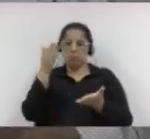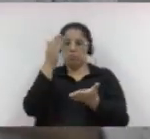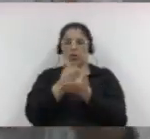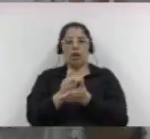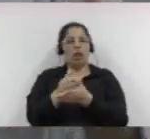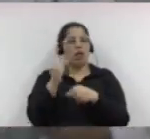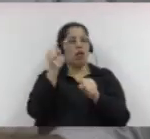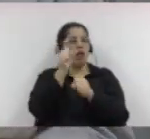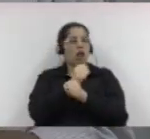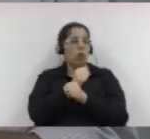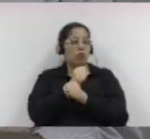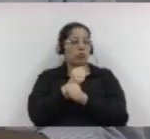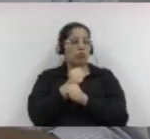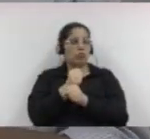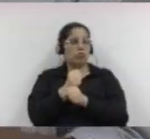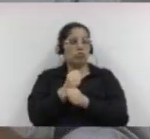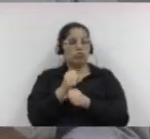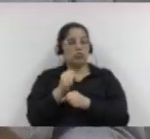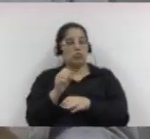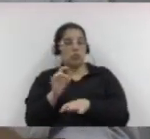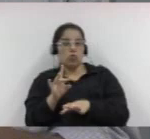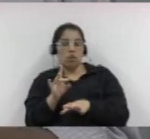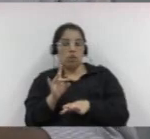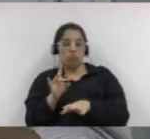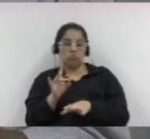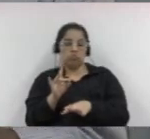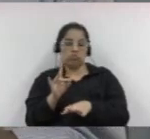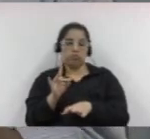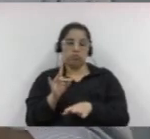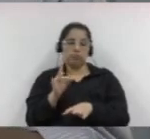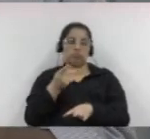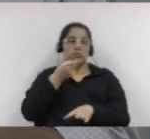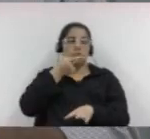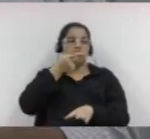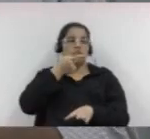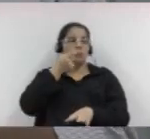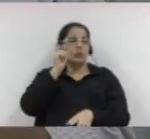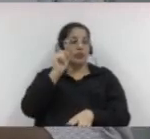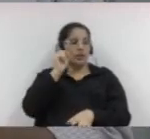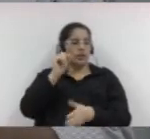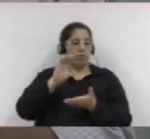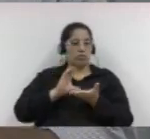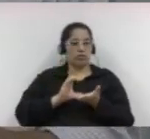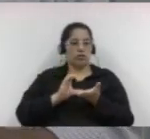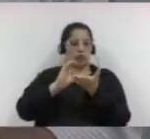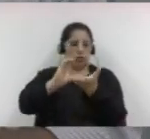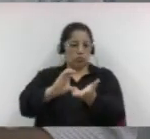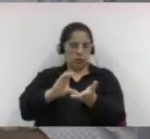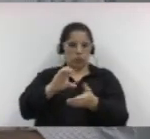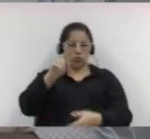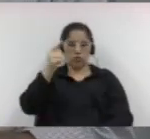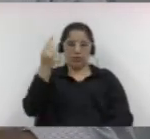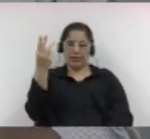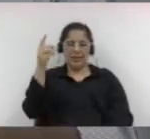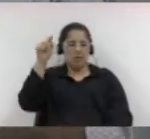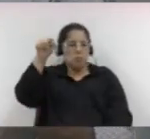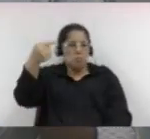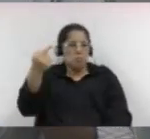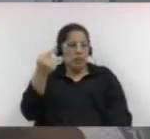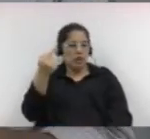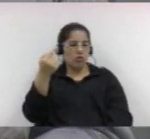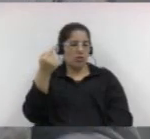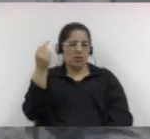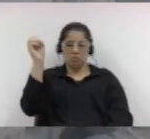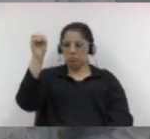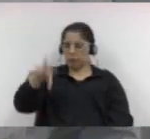obra. Nós somente tocamos no assunto de recursos que foram desperdiçados. Mais de 13 milhões, conforme falou o presidente, jogado